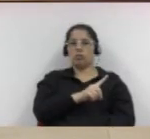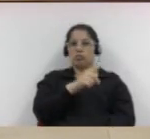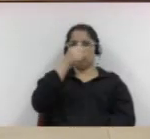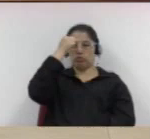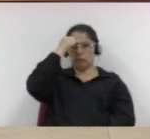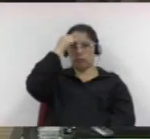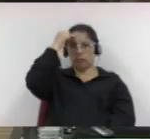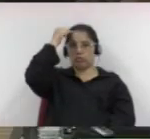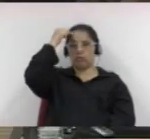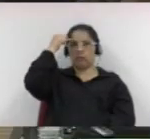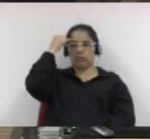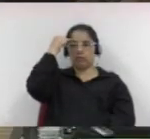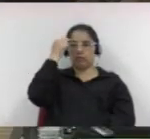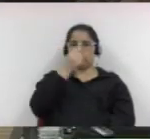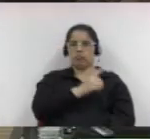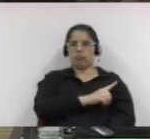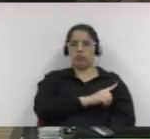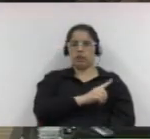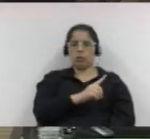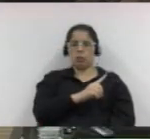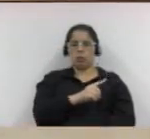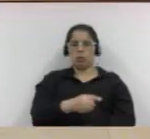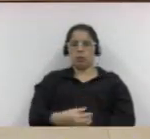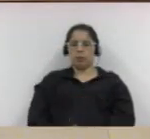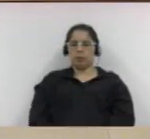Wilson Nunes Cerqueira. Não.